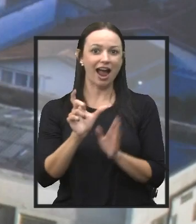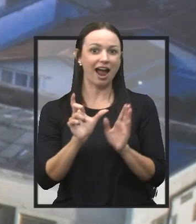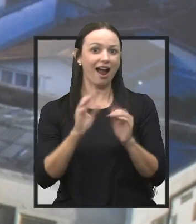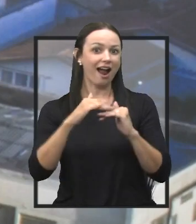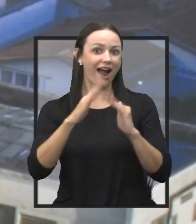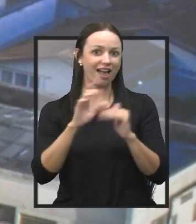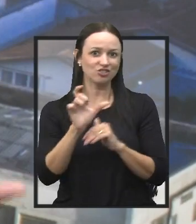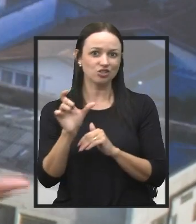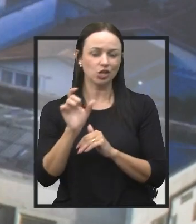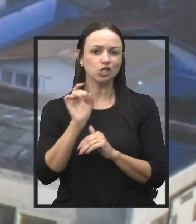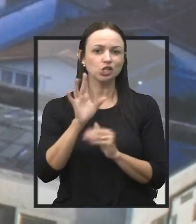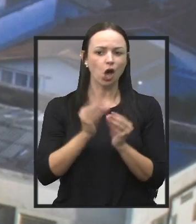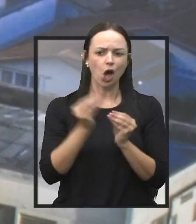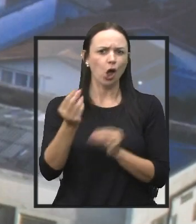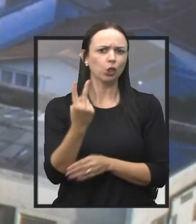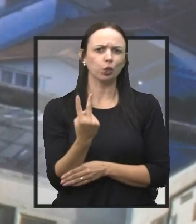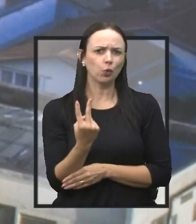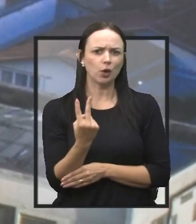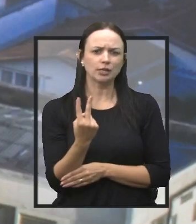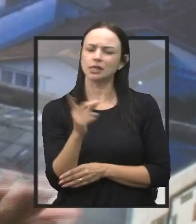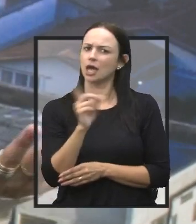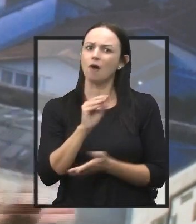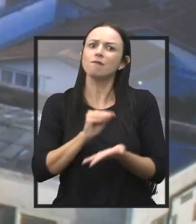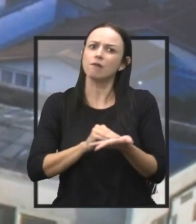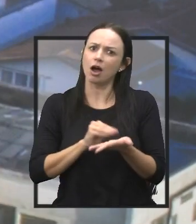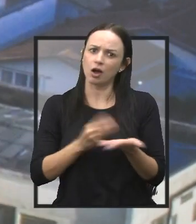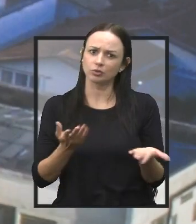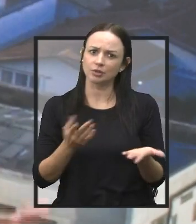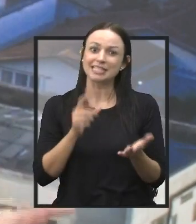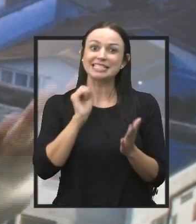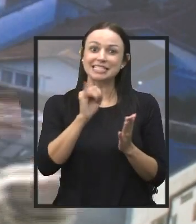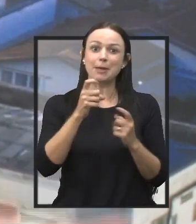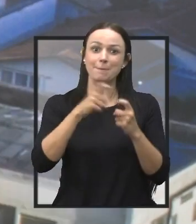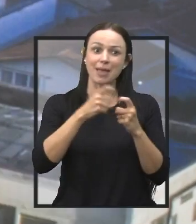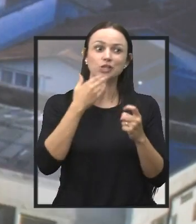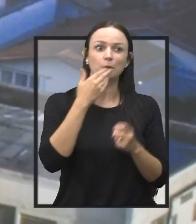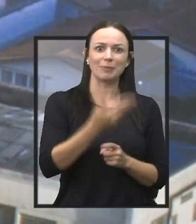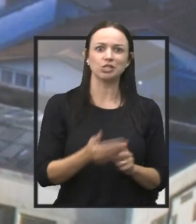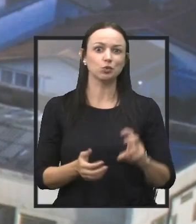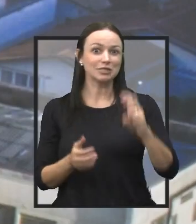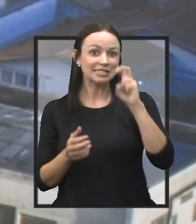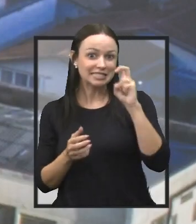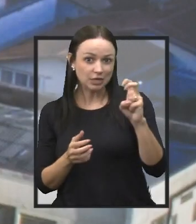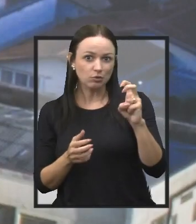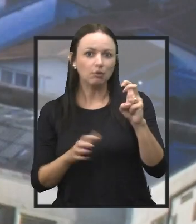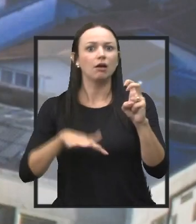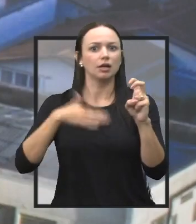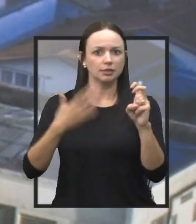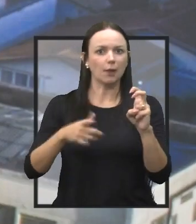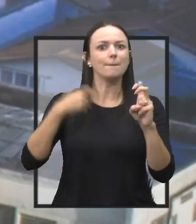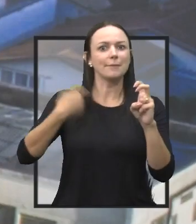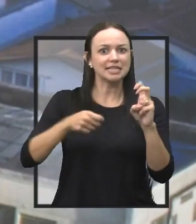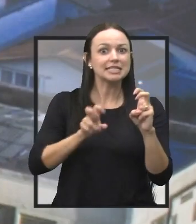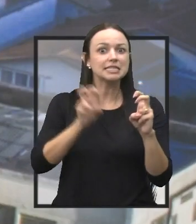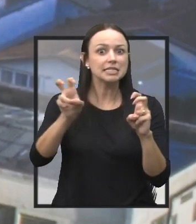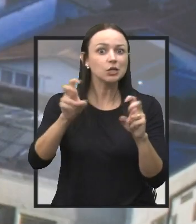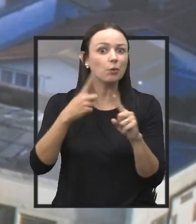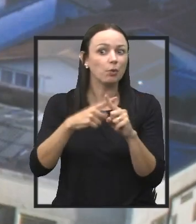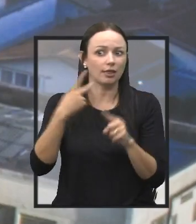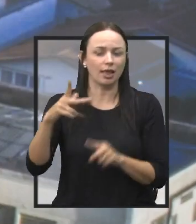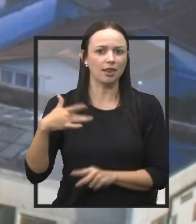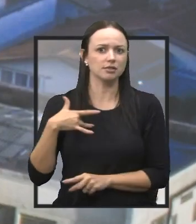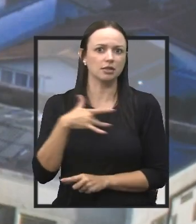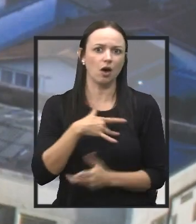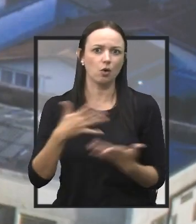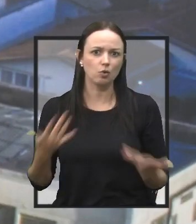é o suficiente. Se tem a prescrição médica de que são 5 caixas, é porque ele precisa de 5 caixas. É uma questão de saúde.